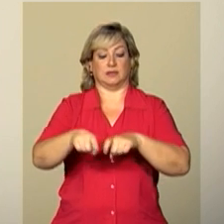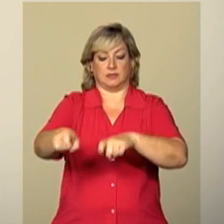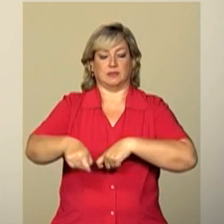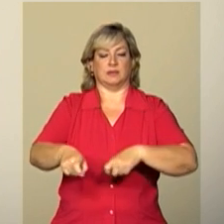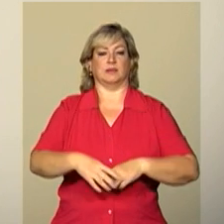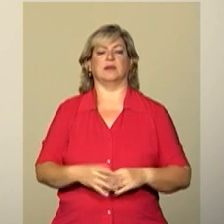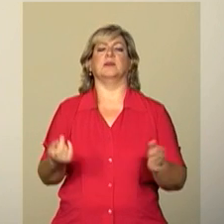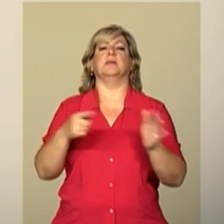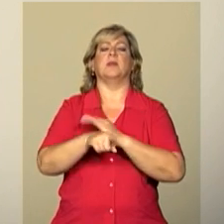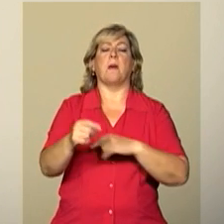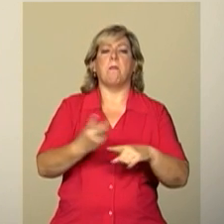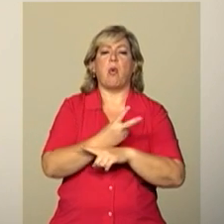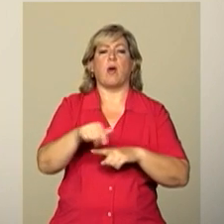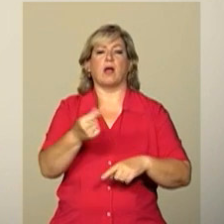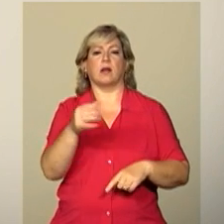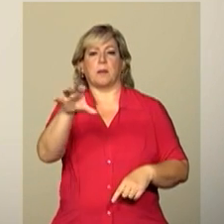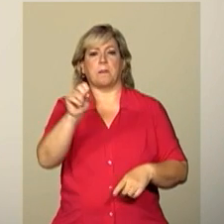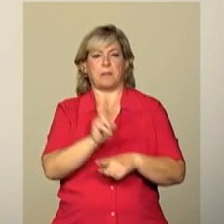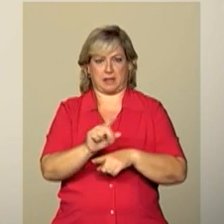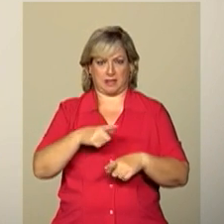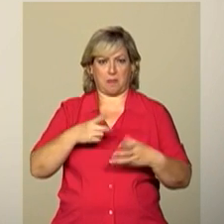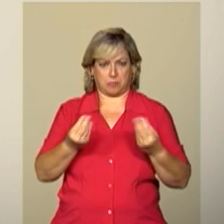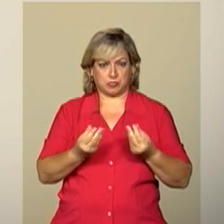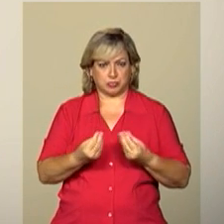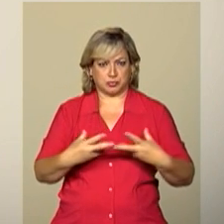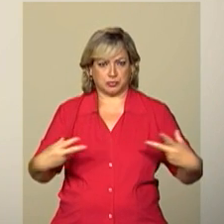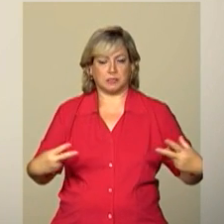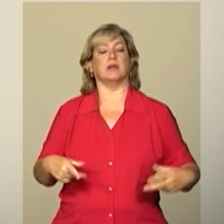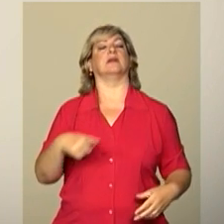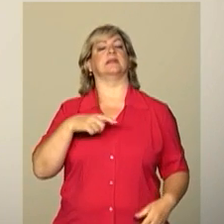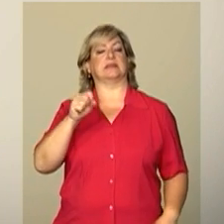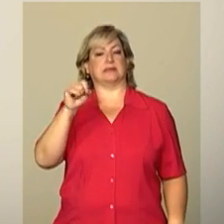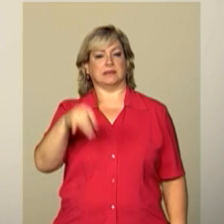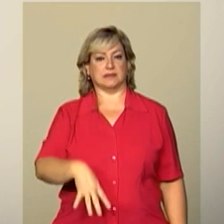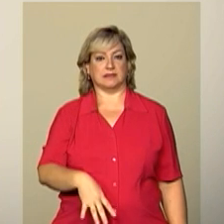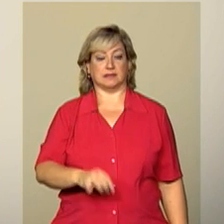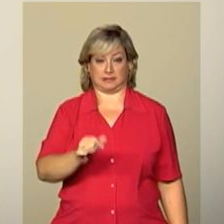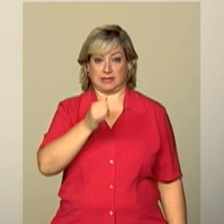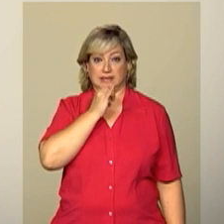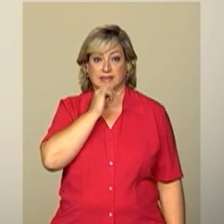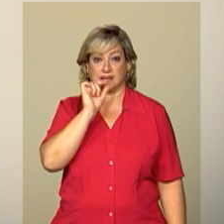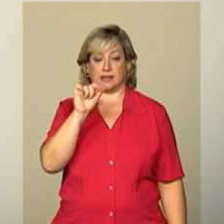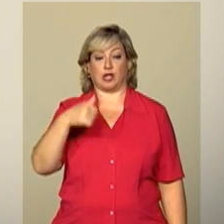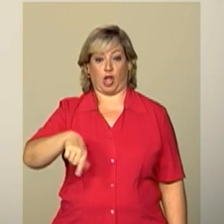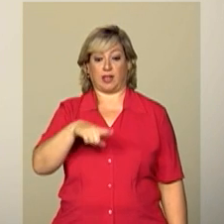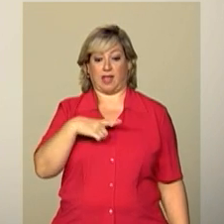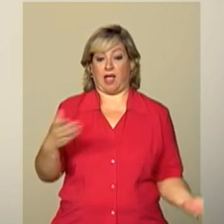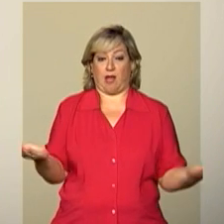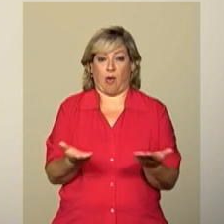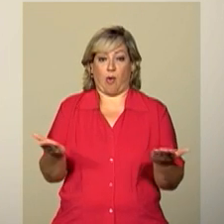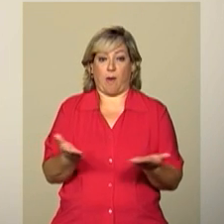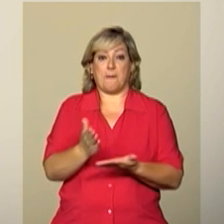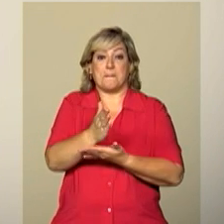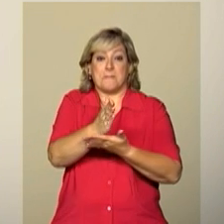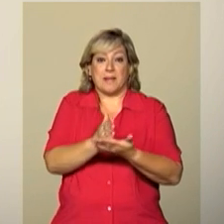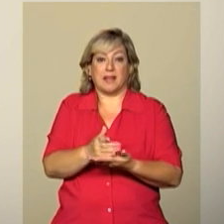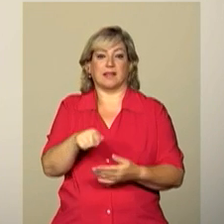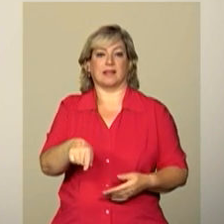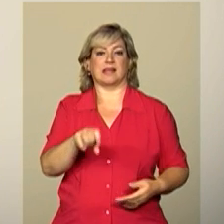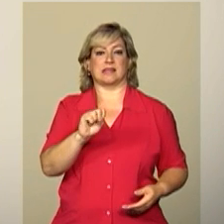por esse crédito está grande presidenta Está sim Luciano para você ter uma ideia estamos no meio da safara e os nossos